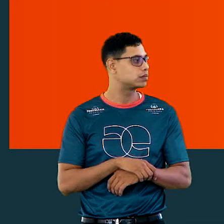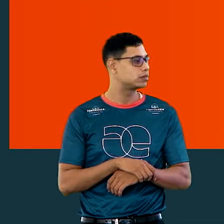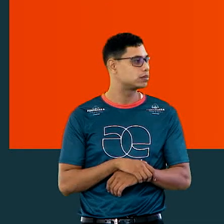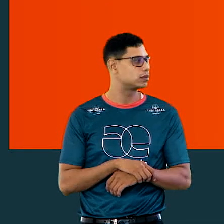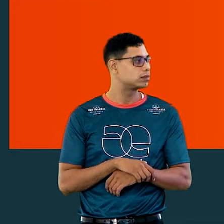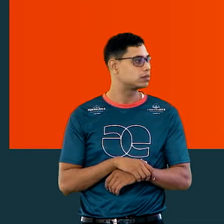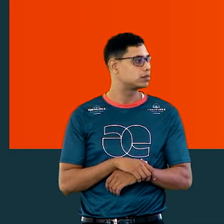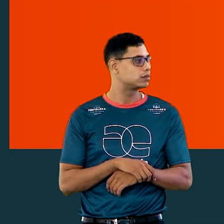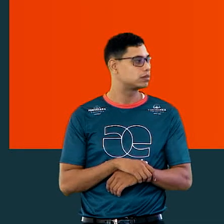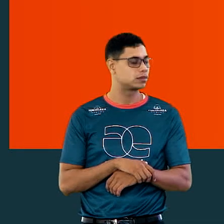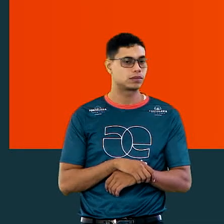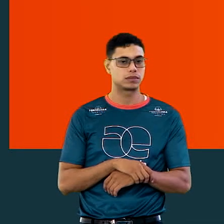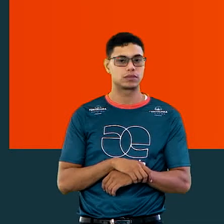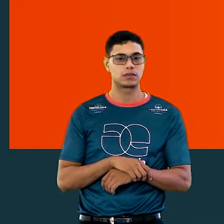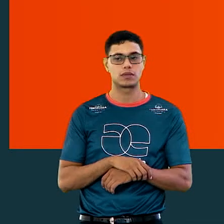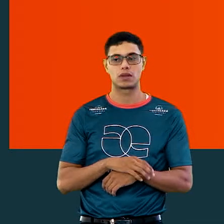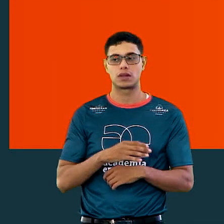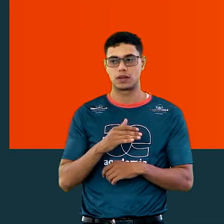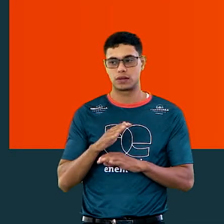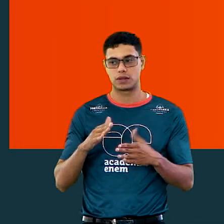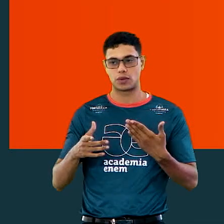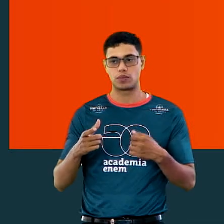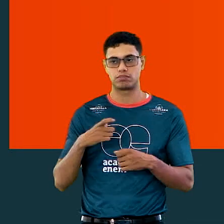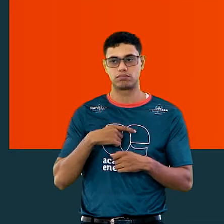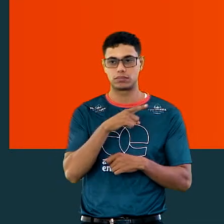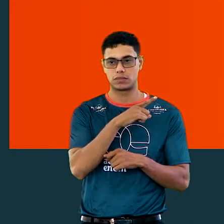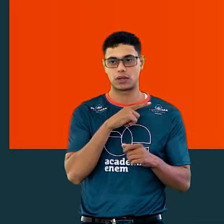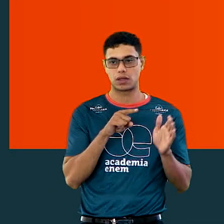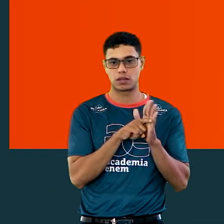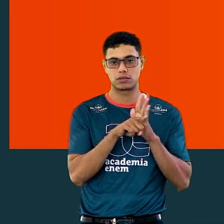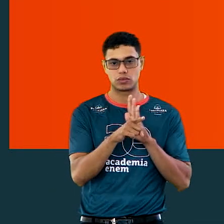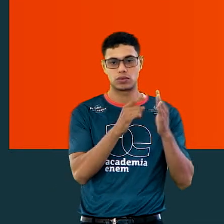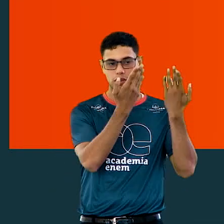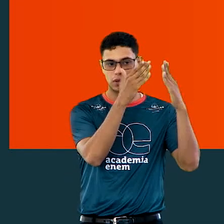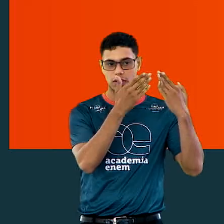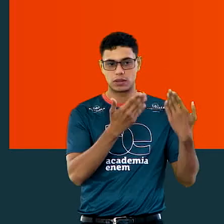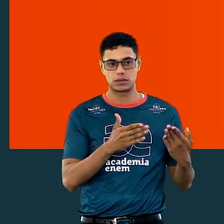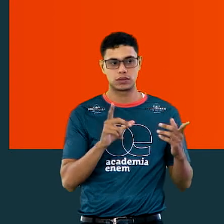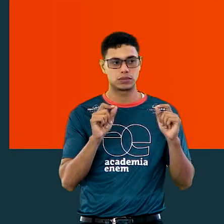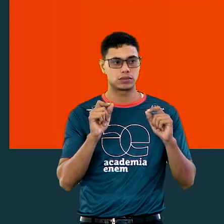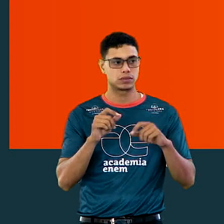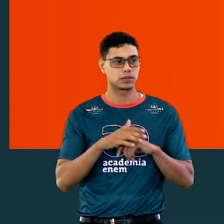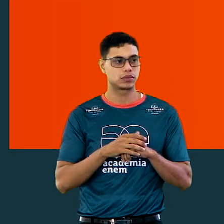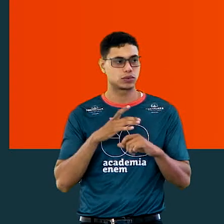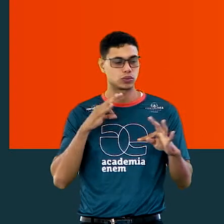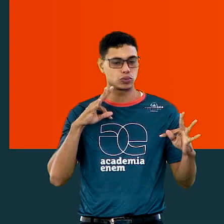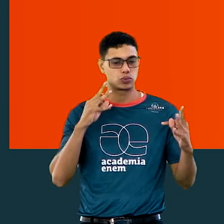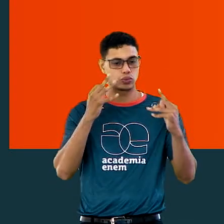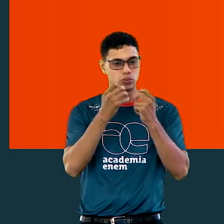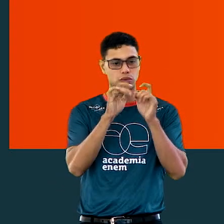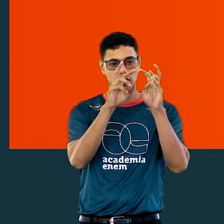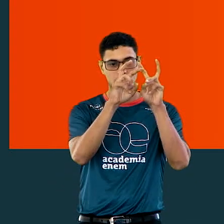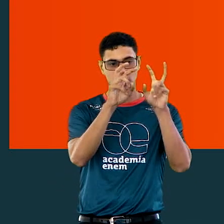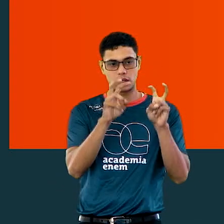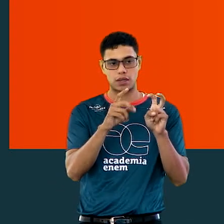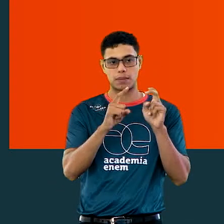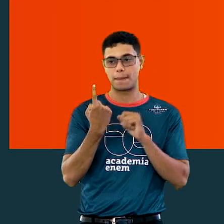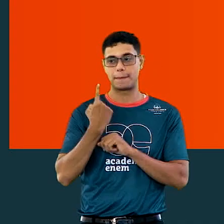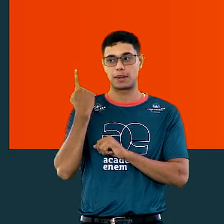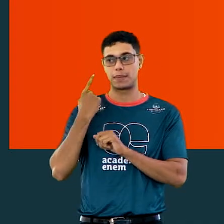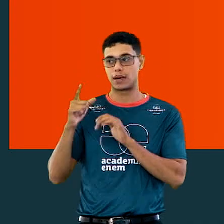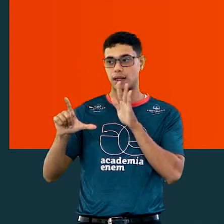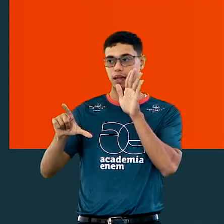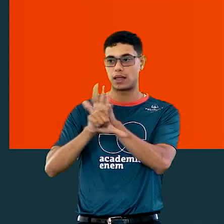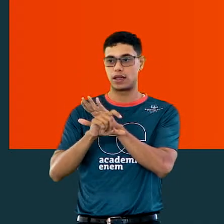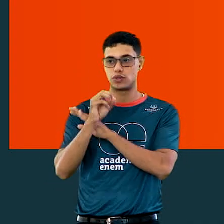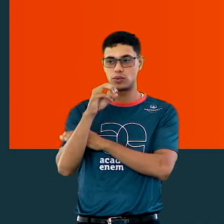Observam que eu analisei com vocês agora, com essas duas questões, tudo acerca da primeira lei